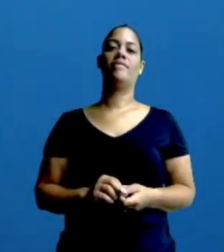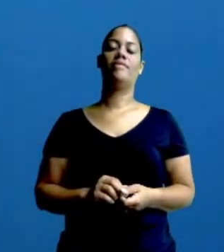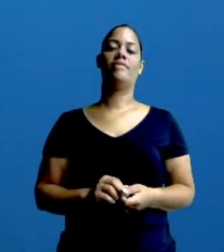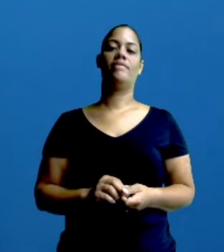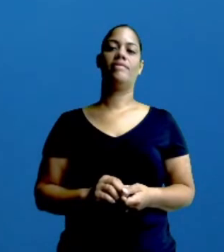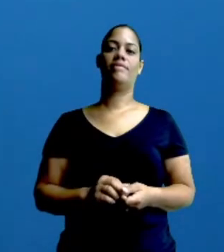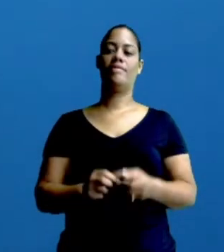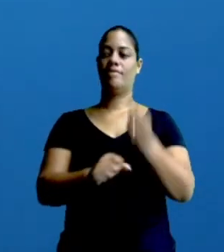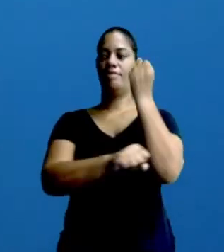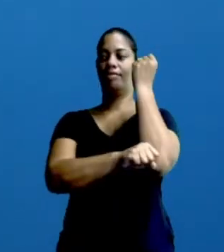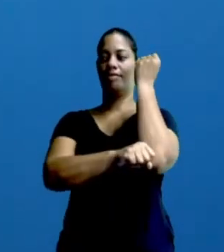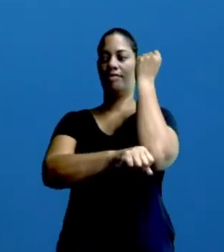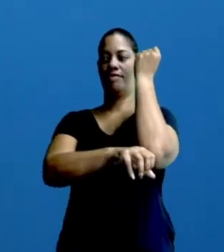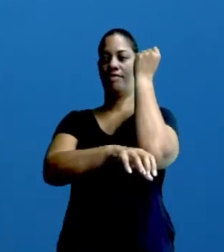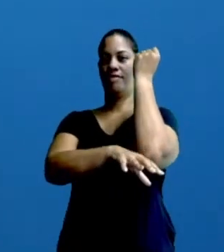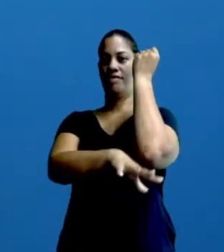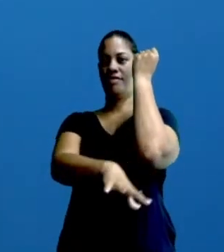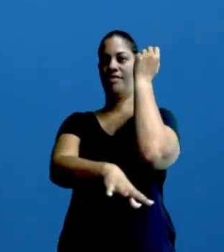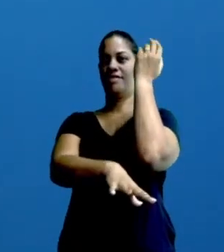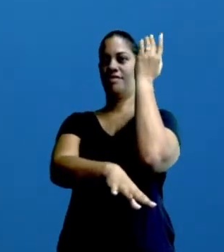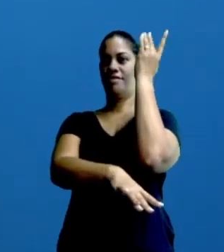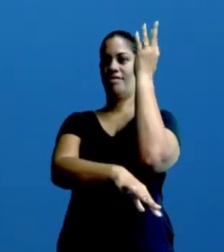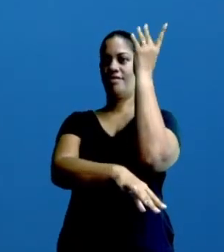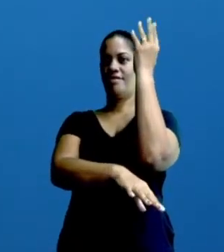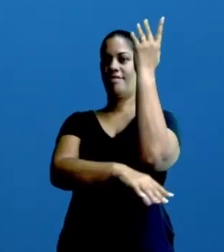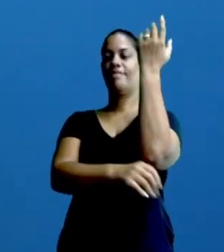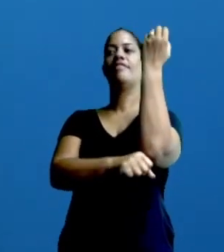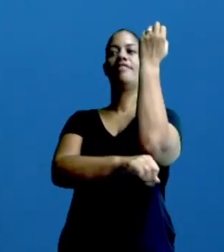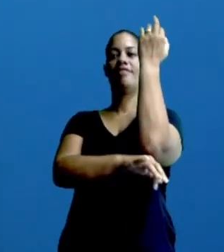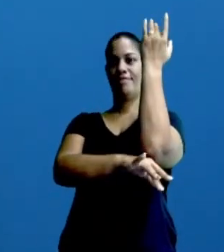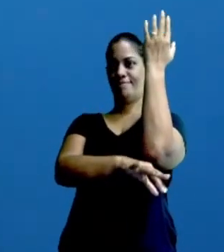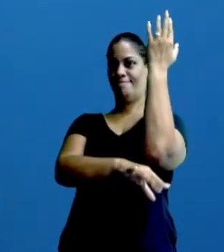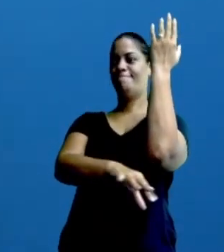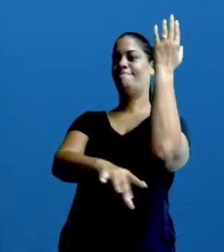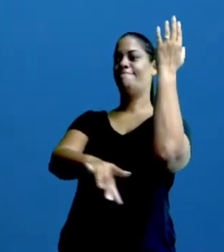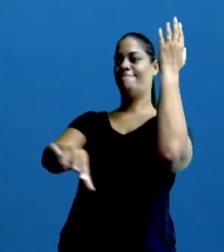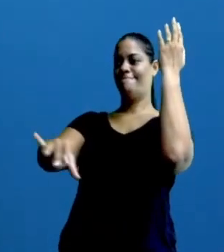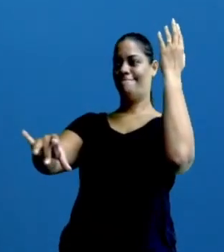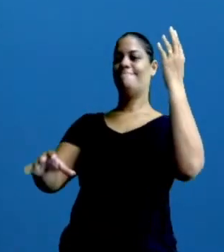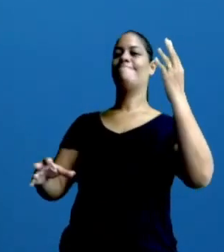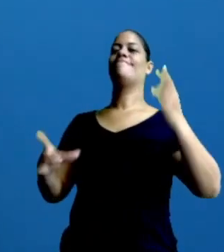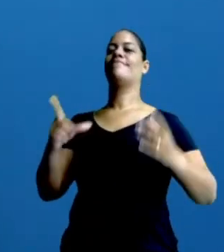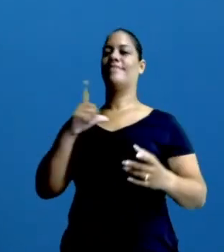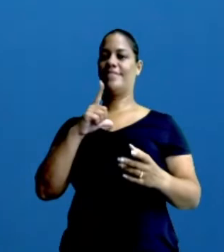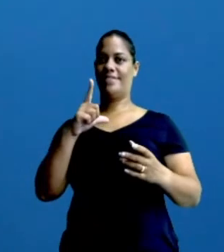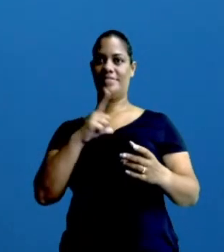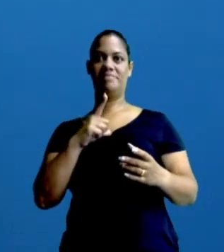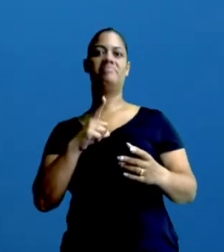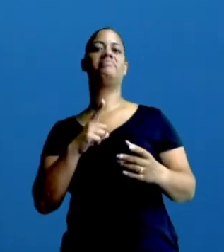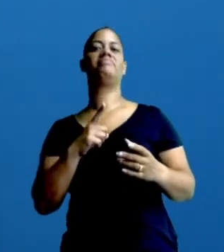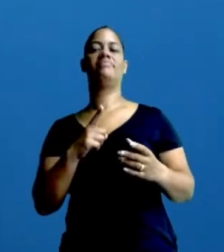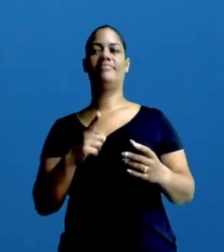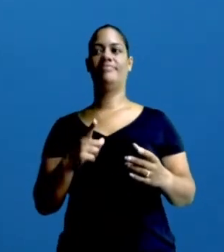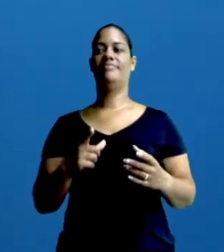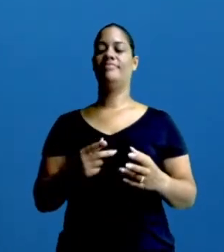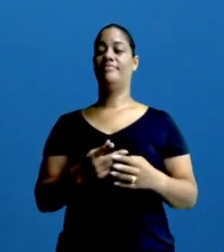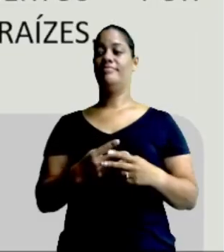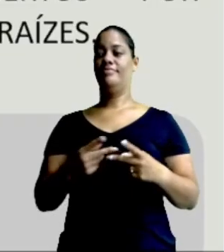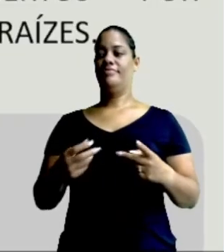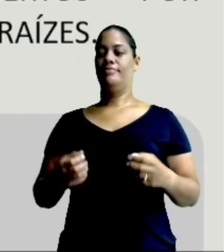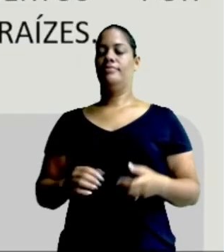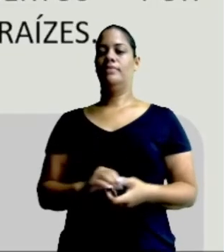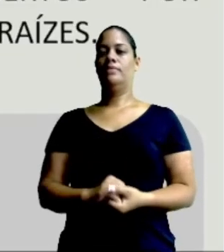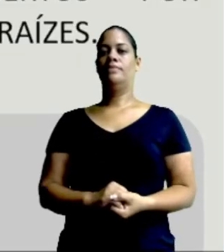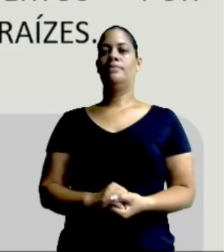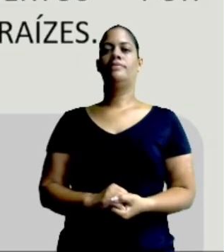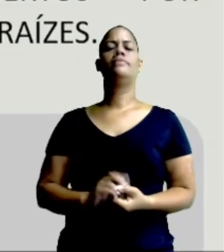raízes enormes que sobressaem ao mangue, tá? Então, eu vou ter um mangue e aí eu vou ter a vegetação do